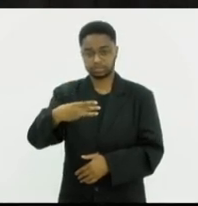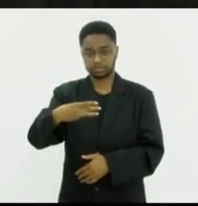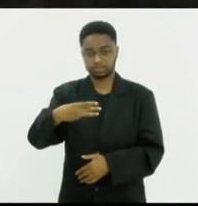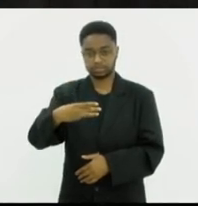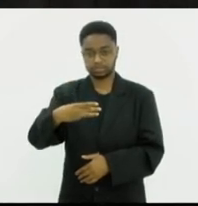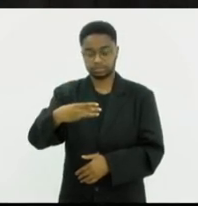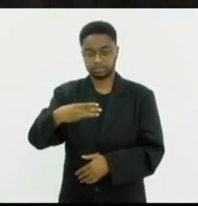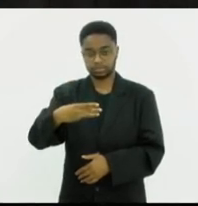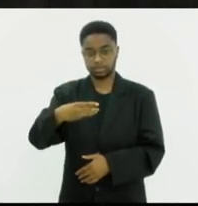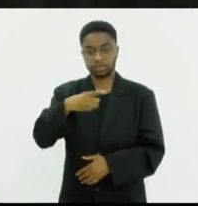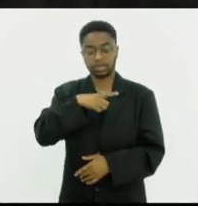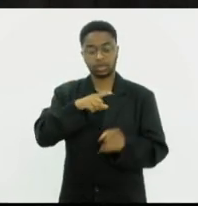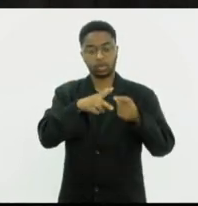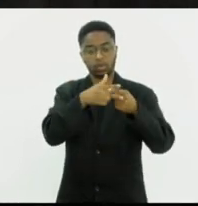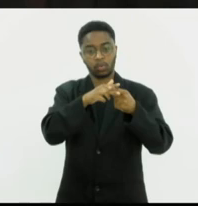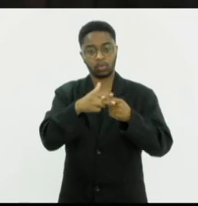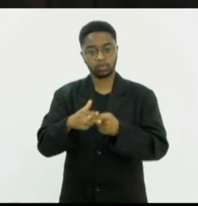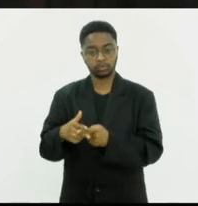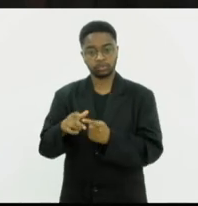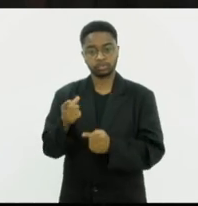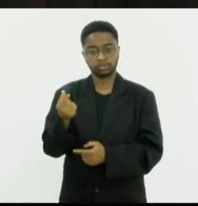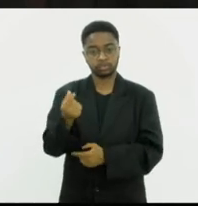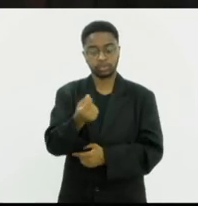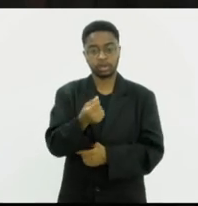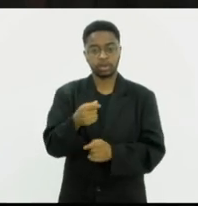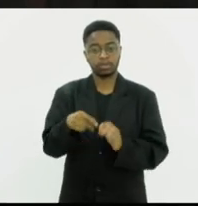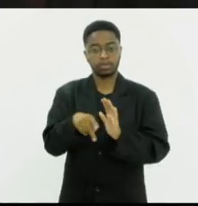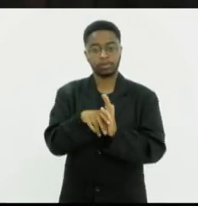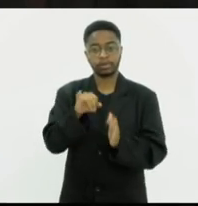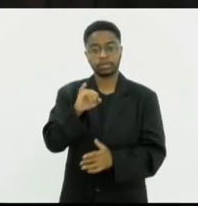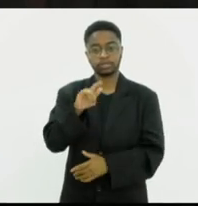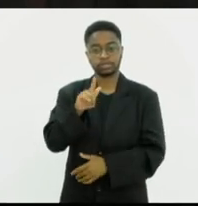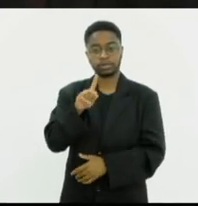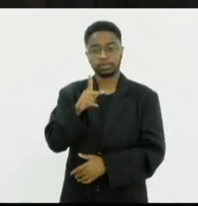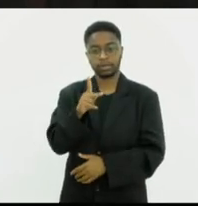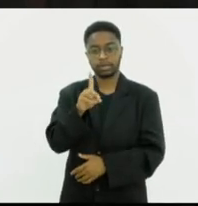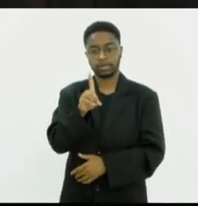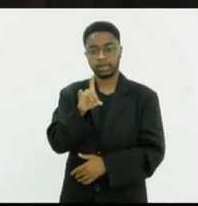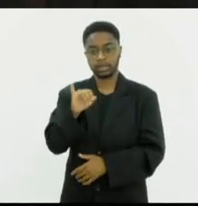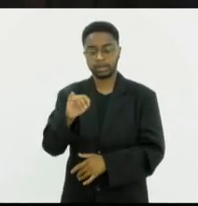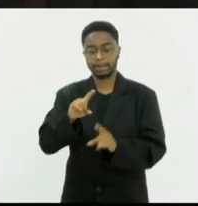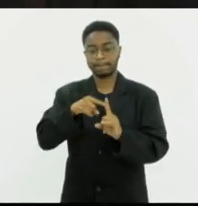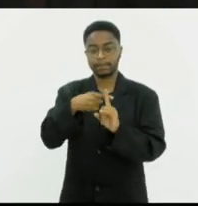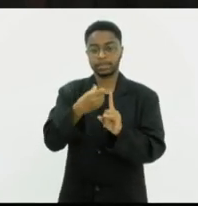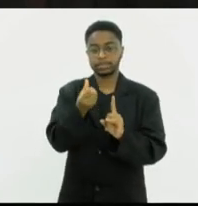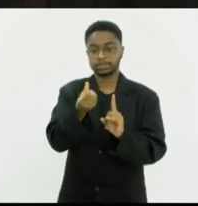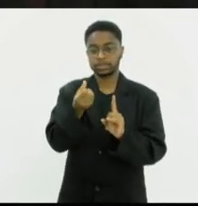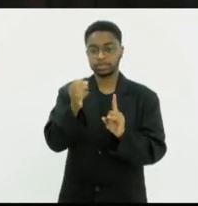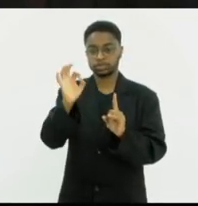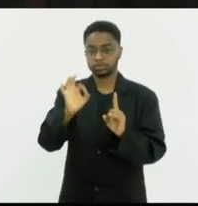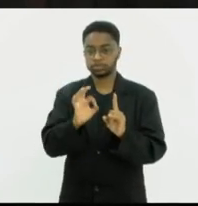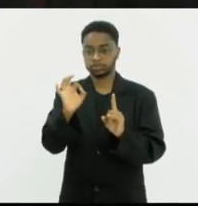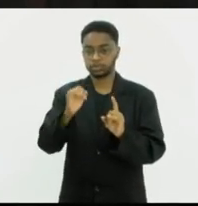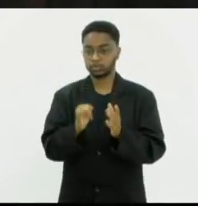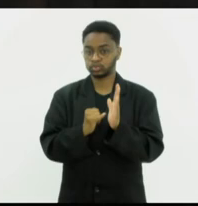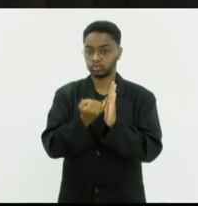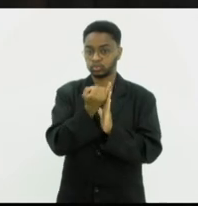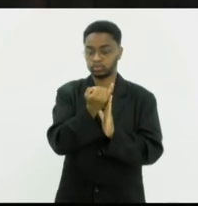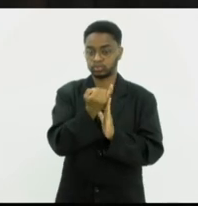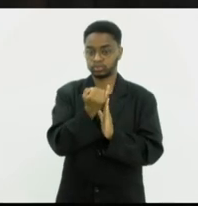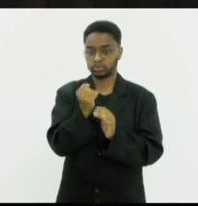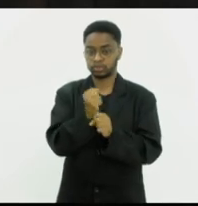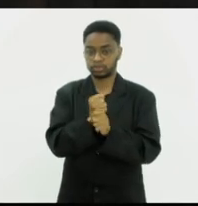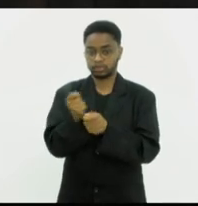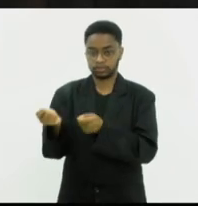tinha-se a correção monetária pelo IGPDI mais 6% de juros ao ano. E de